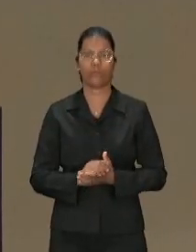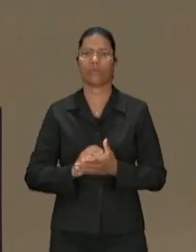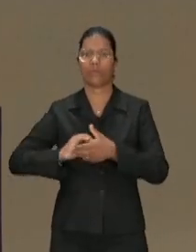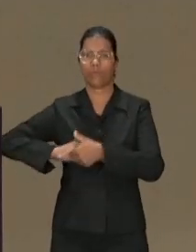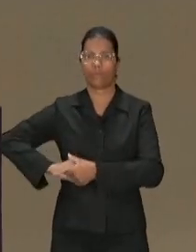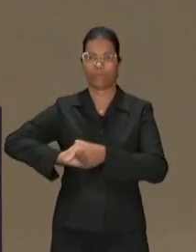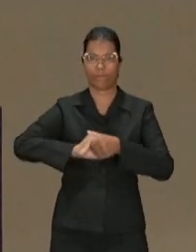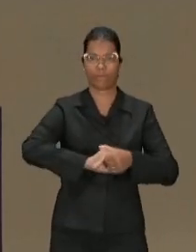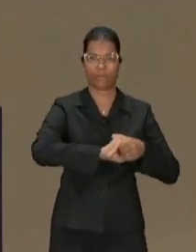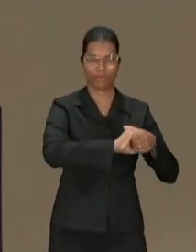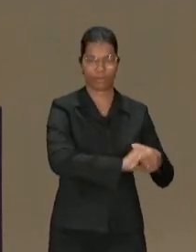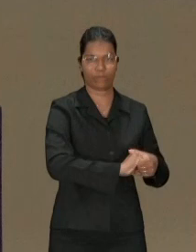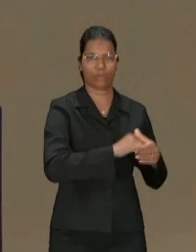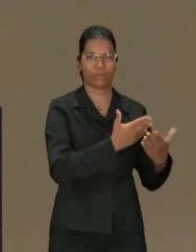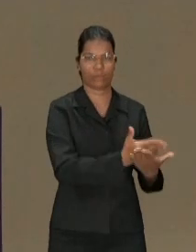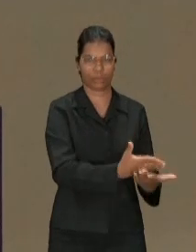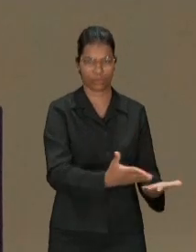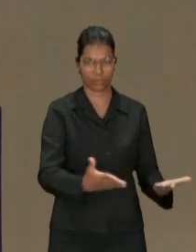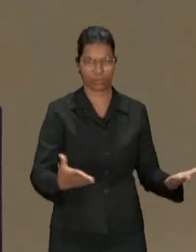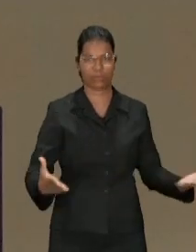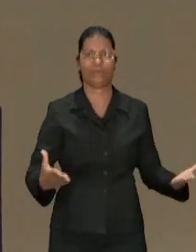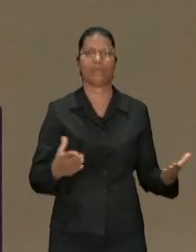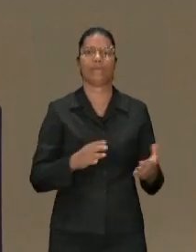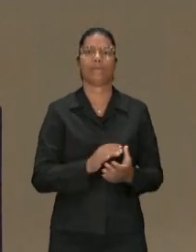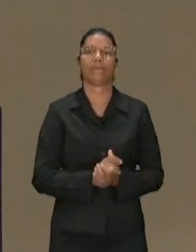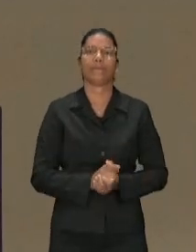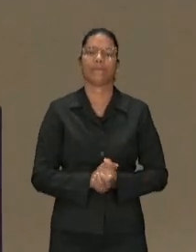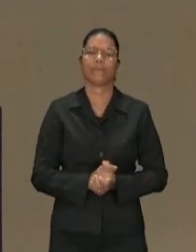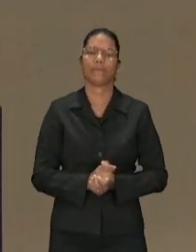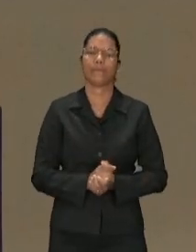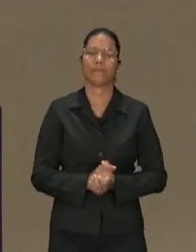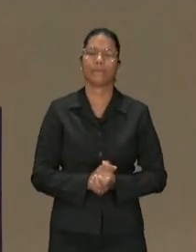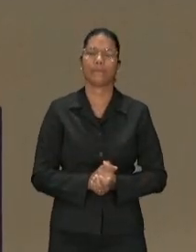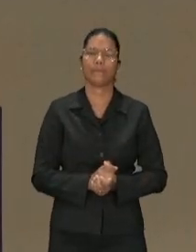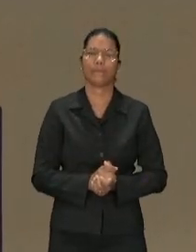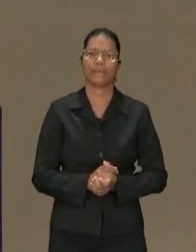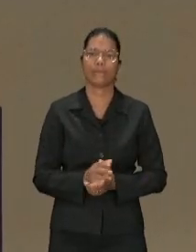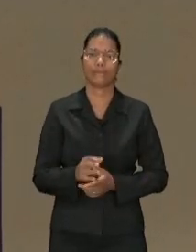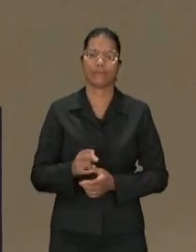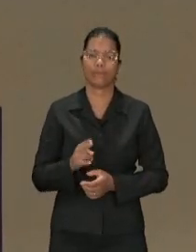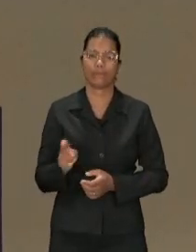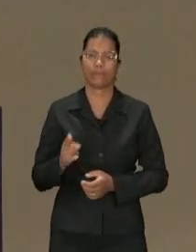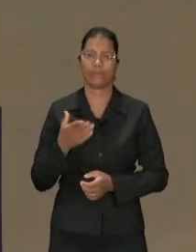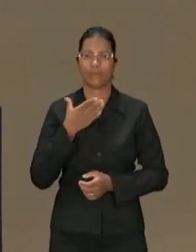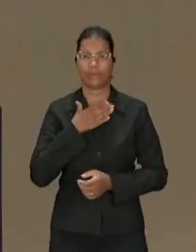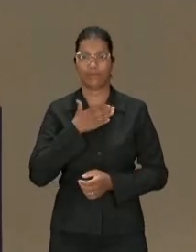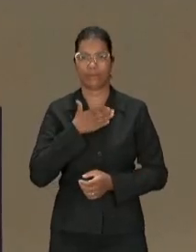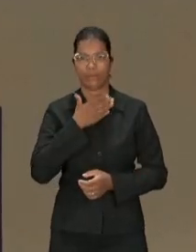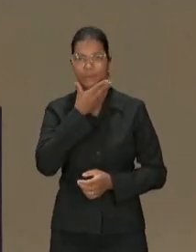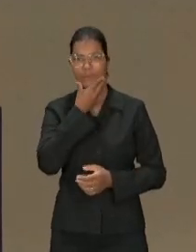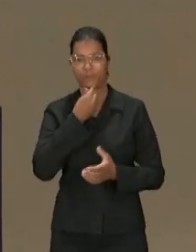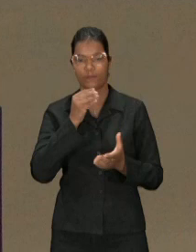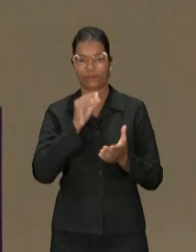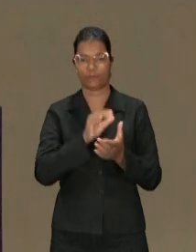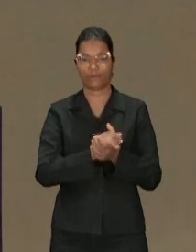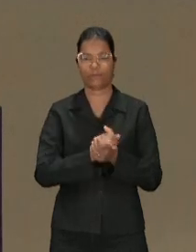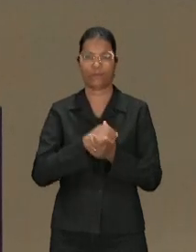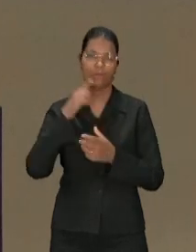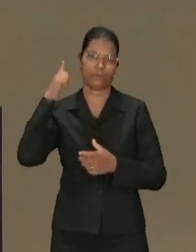e todos os servidores, e no nome da minha esposa, uma brilhante